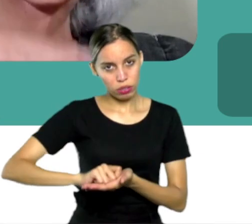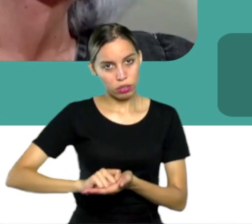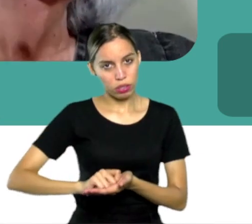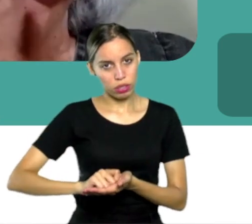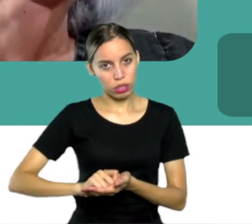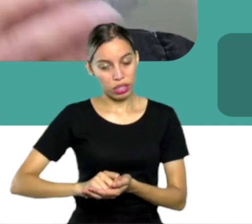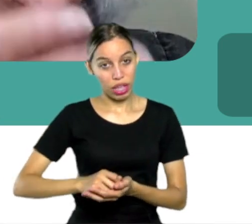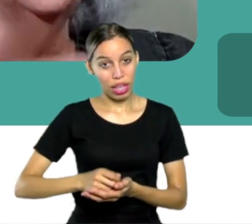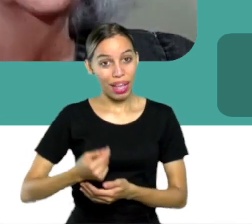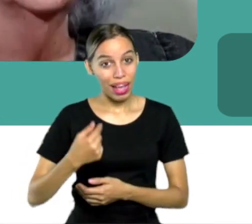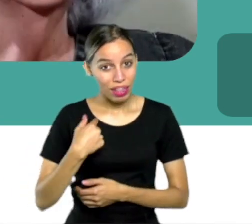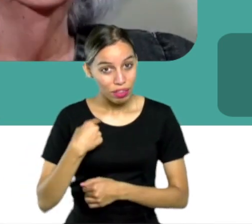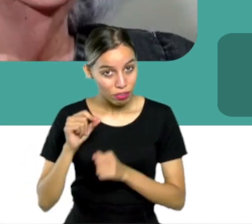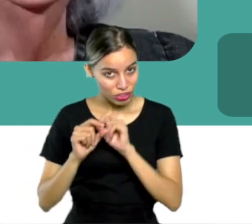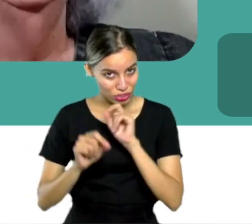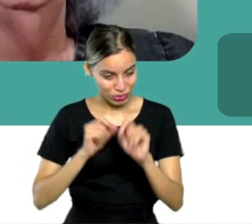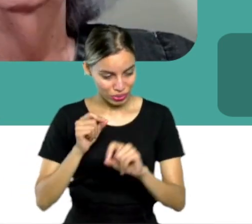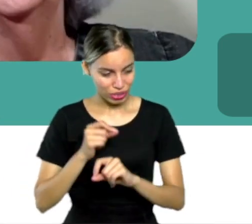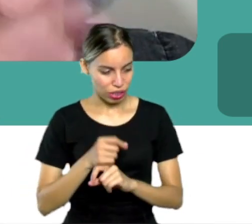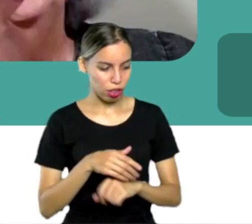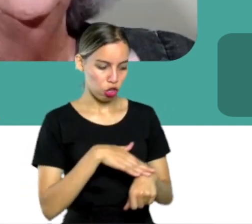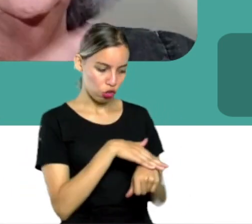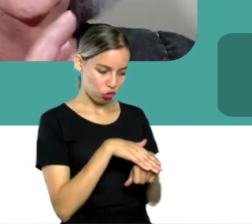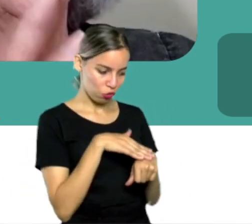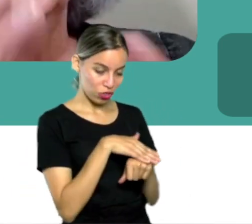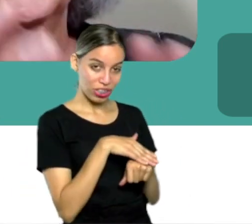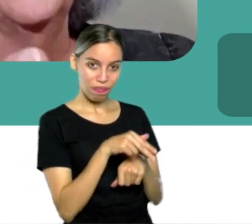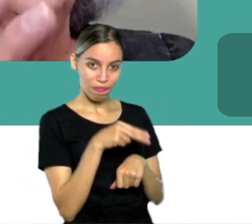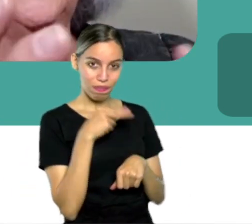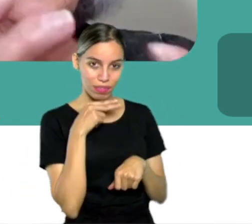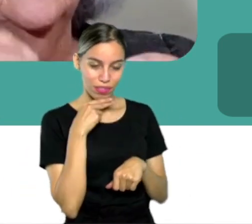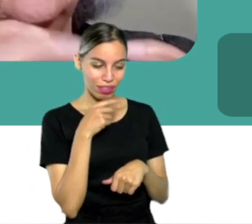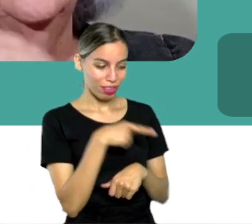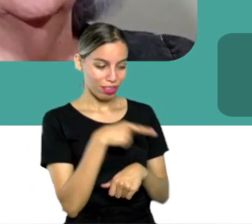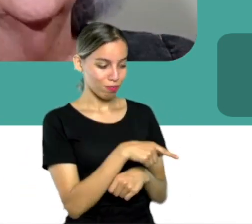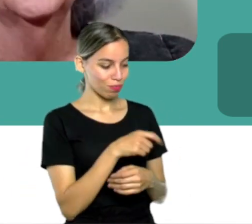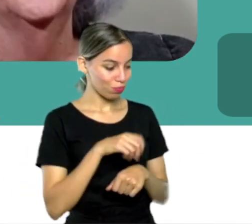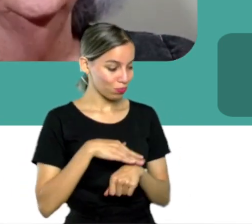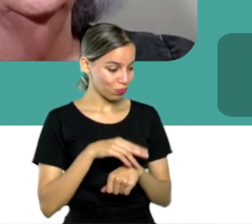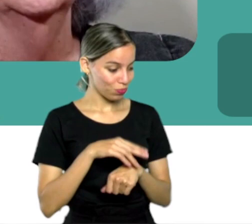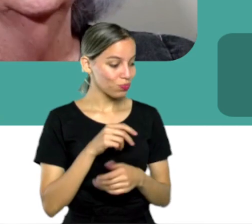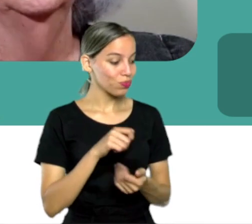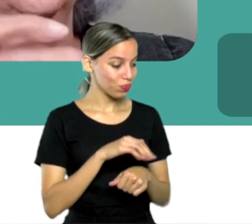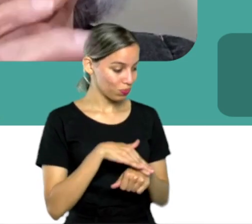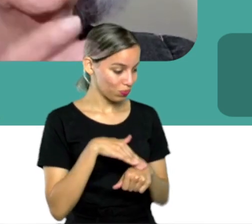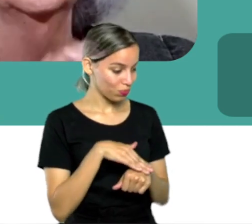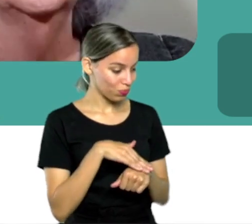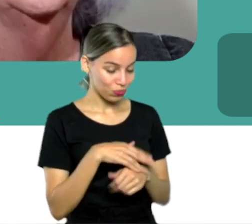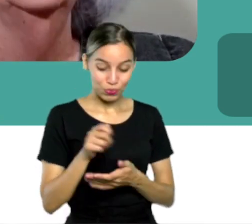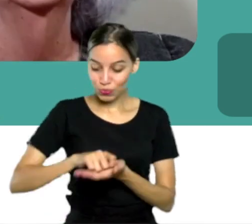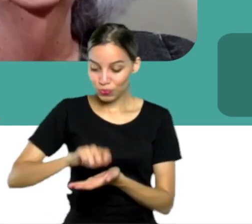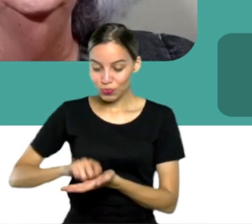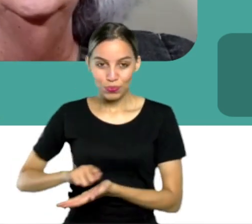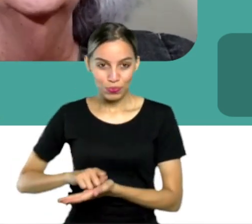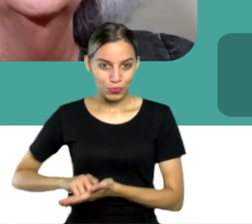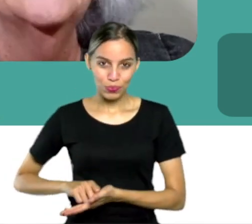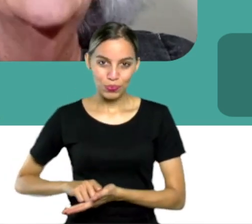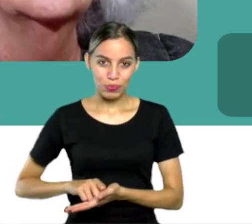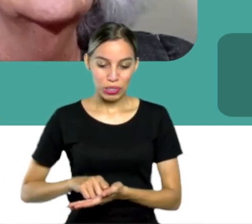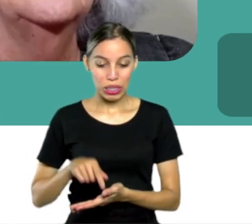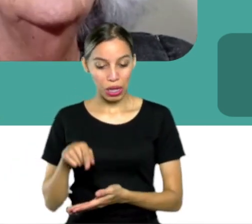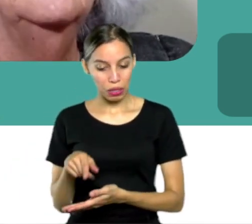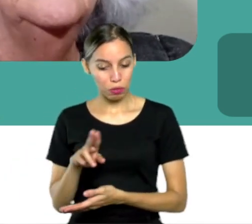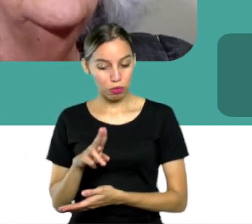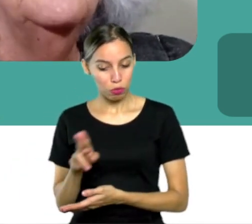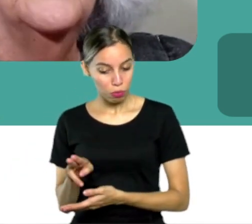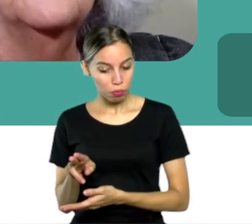eu transcrevia todas, e eu chamo ele nas historinhas que eu transcrevo de